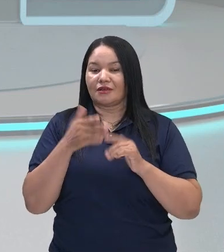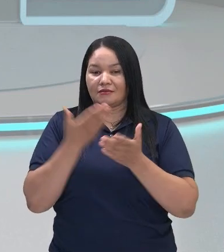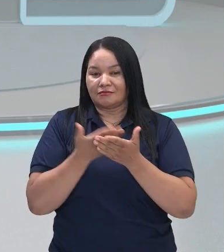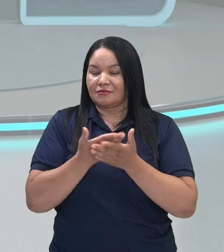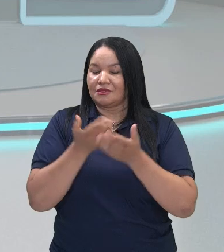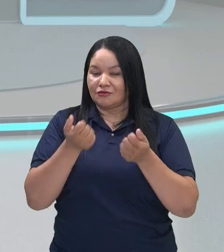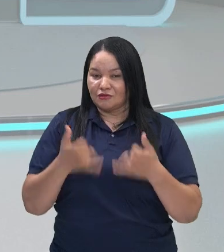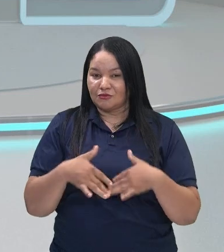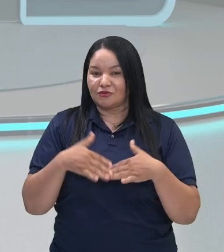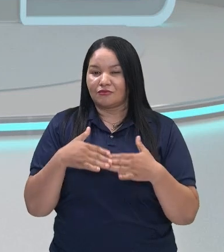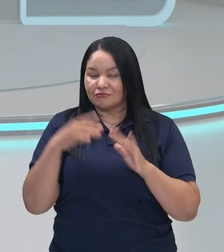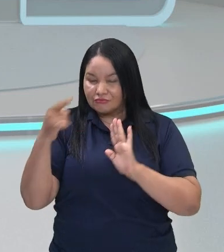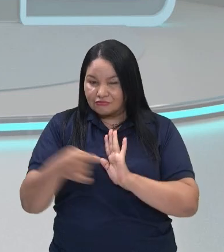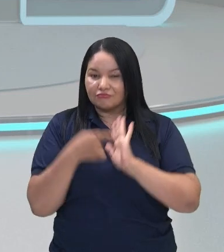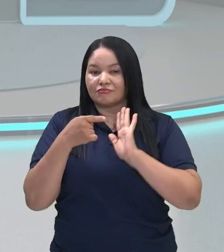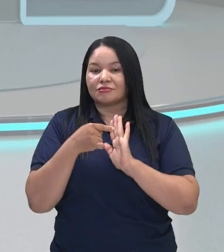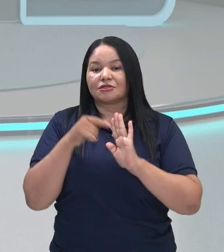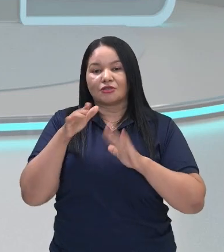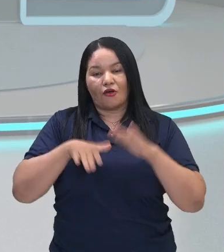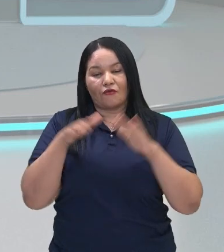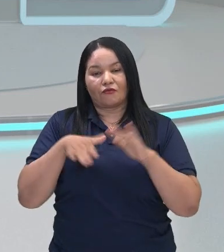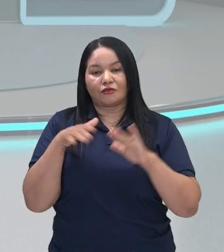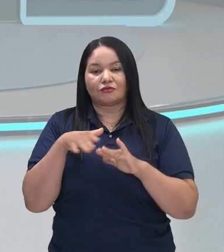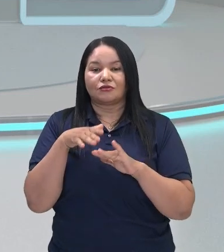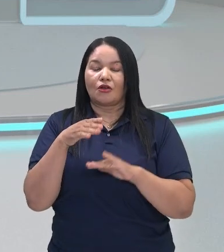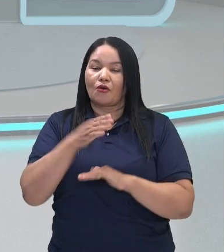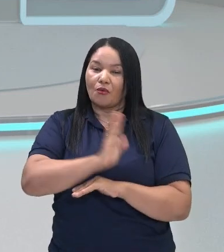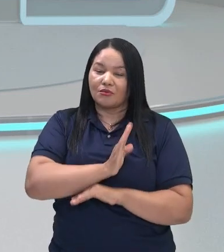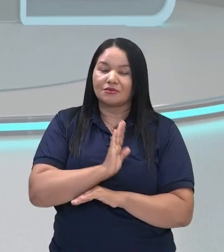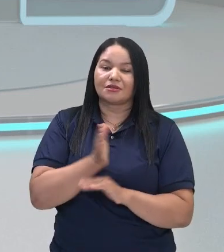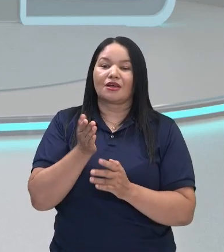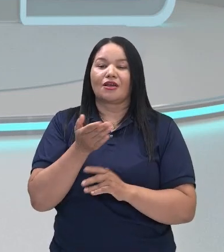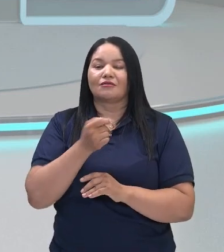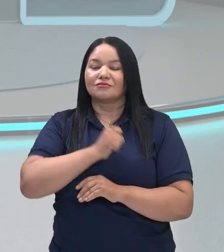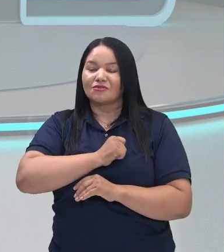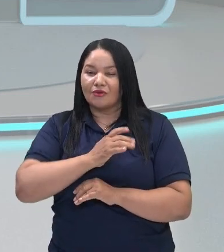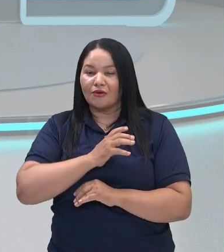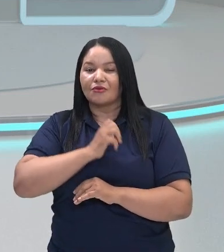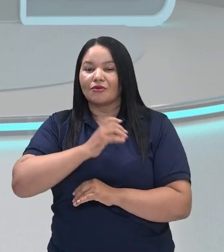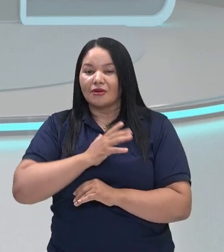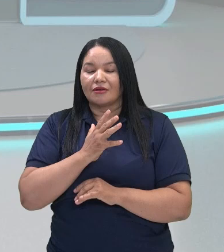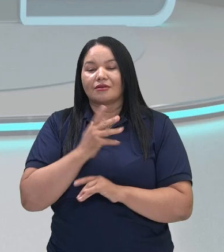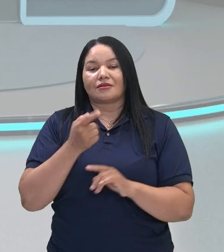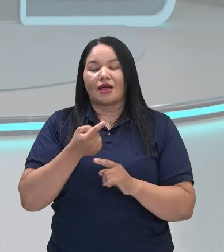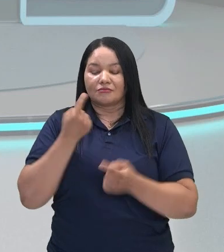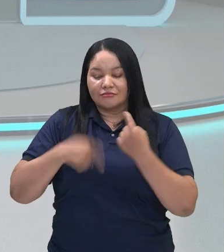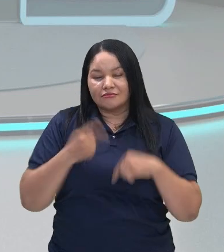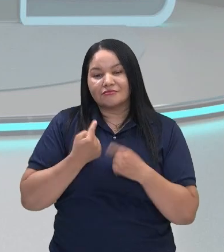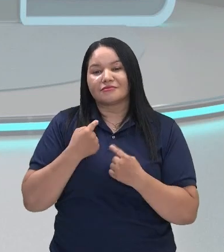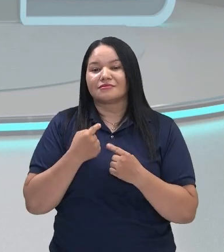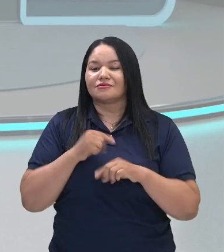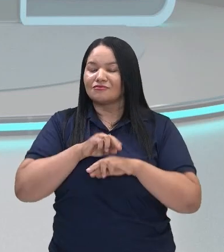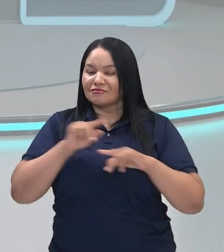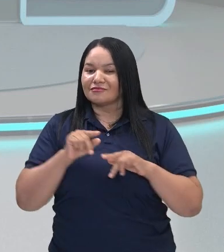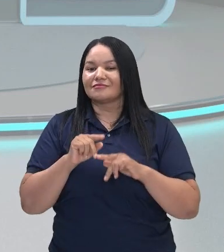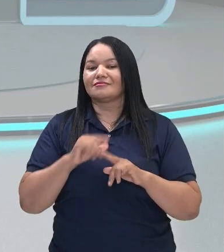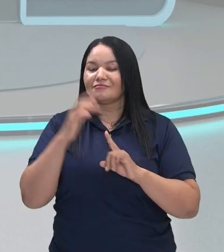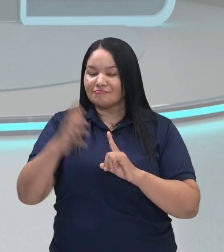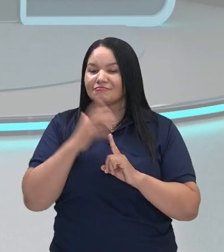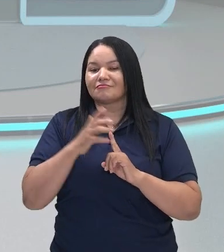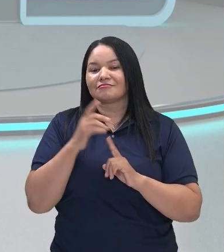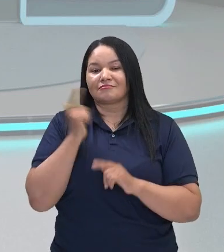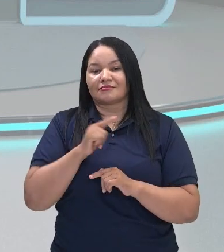aula, atingindo até mesmo os nossos batimentos cardíacos, a frequência arterial. Muito bem, então até